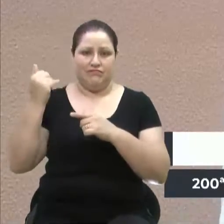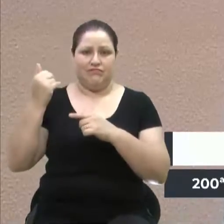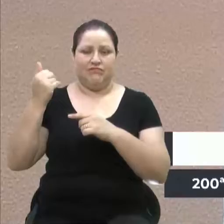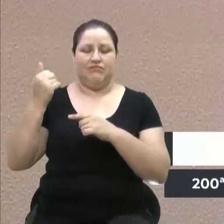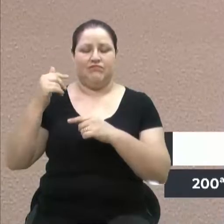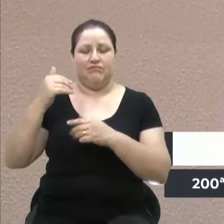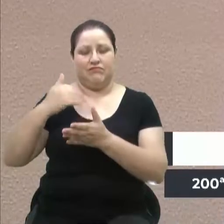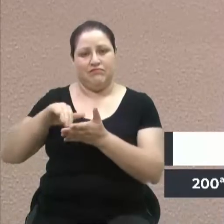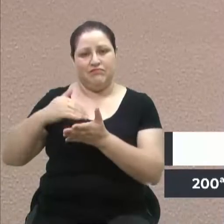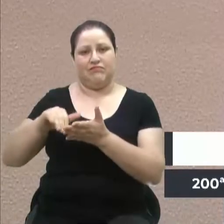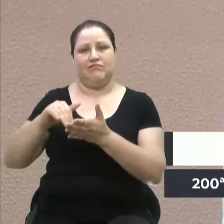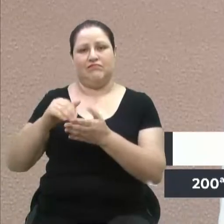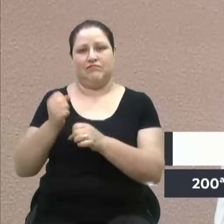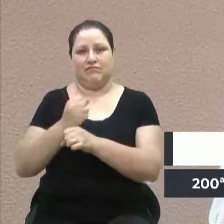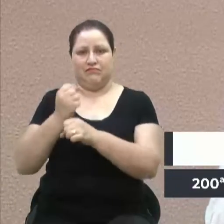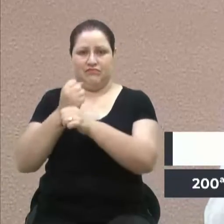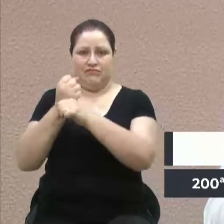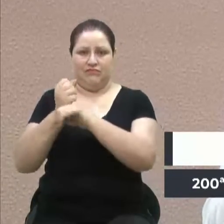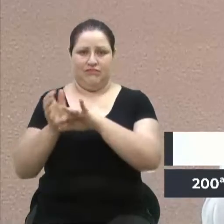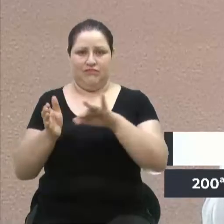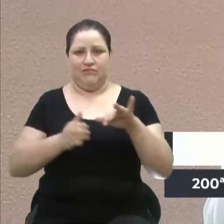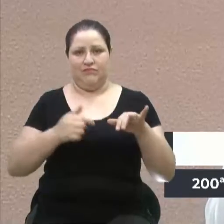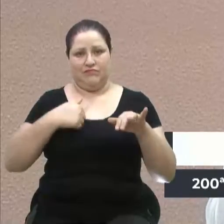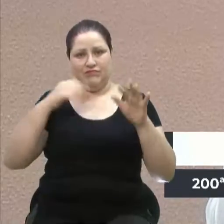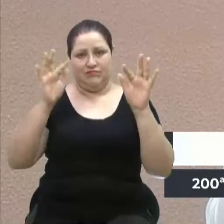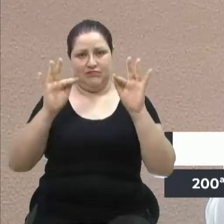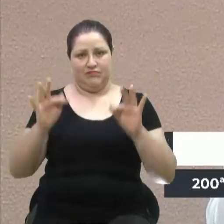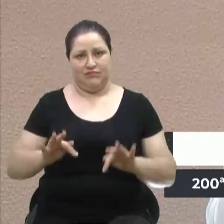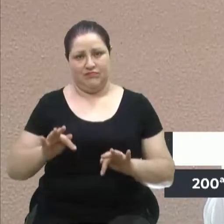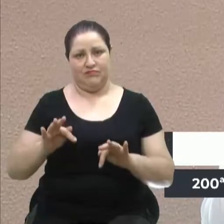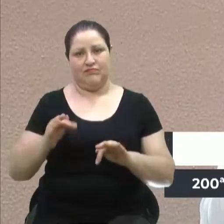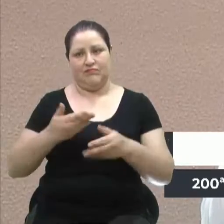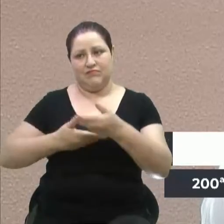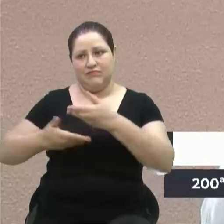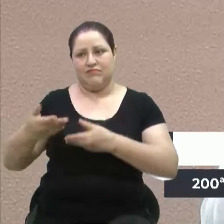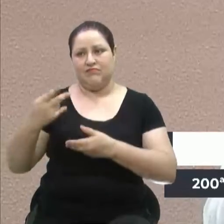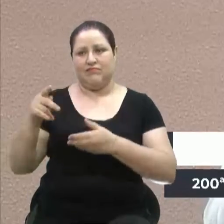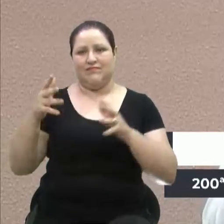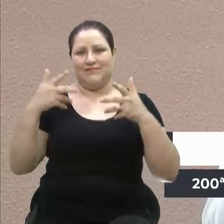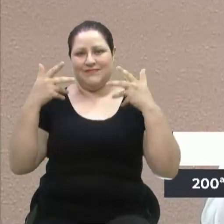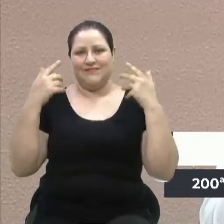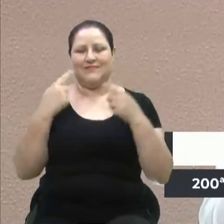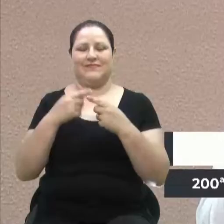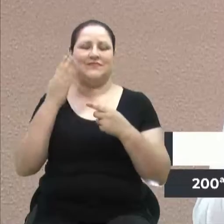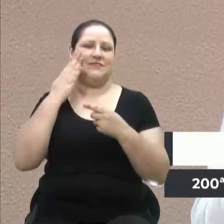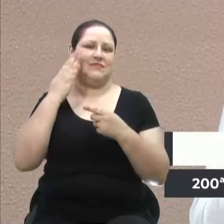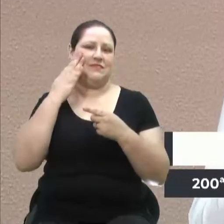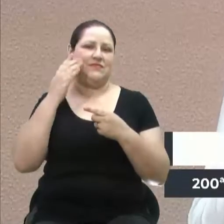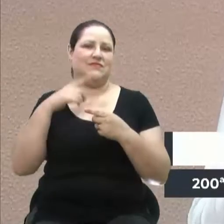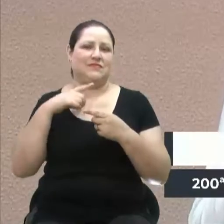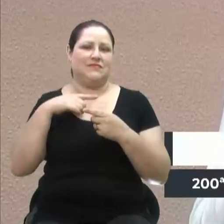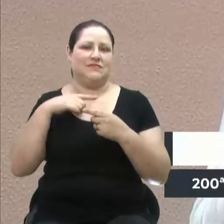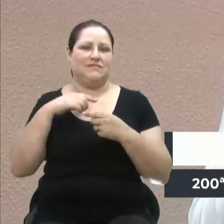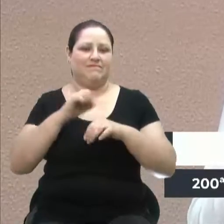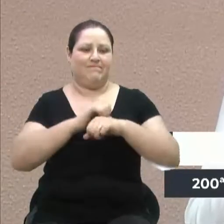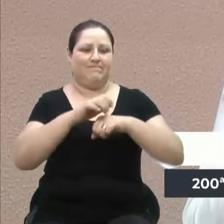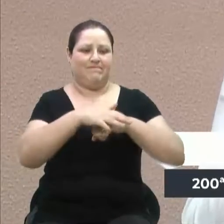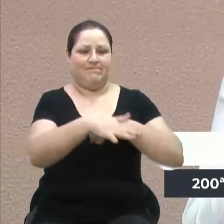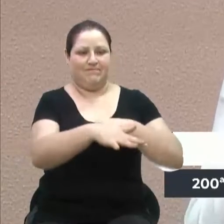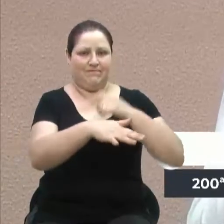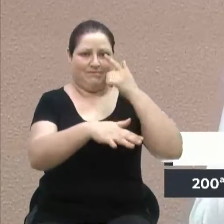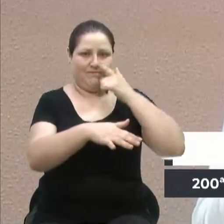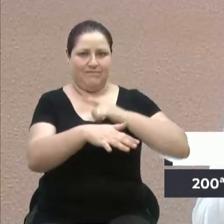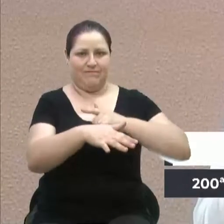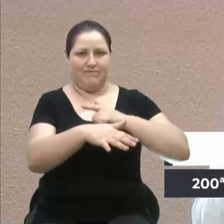feliz e compartilho da sua alegria em saber que Galópolis estará contemplada, porque é aterrorizante. Quem mora às margens